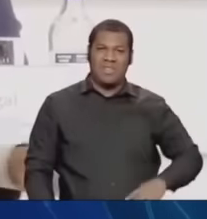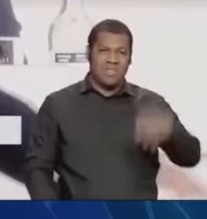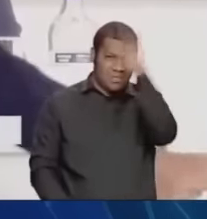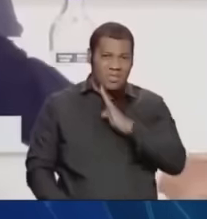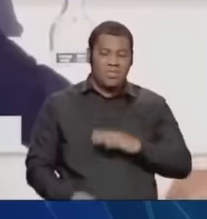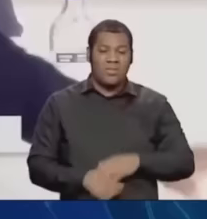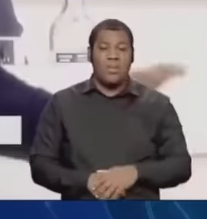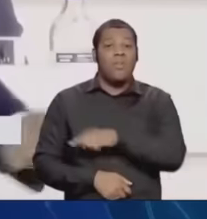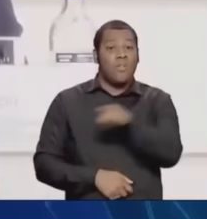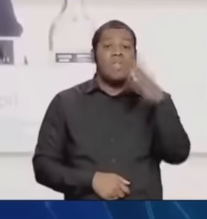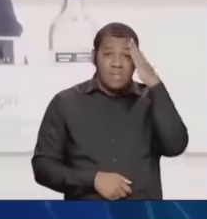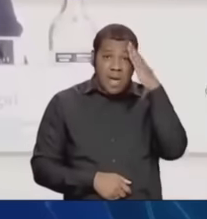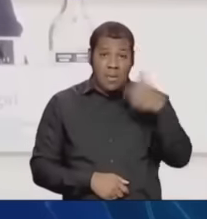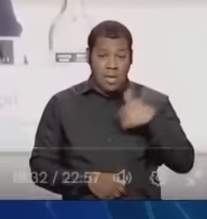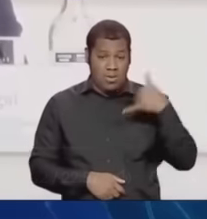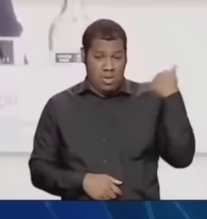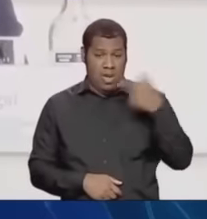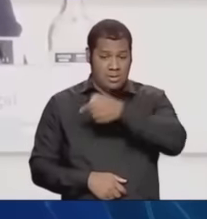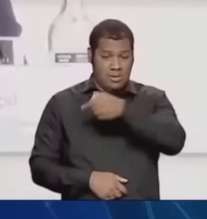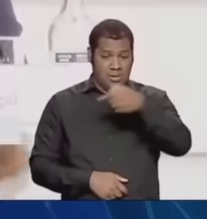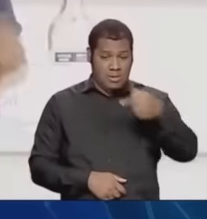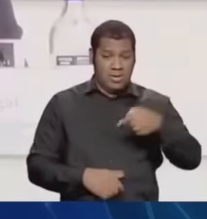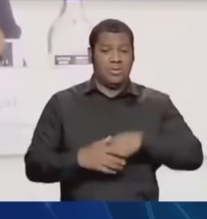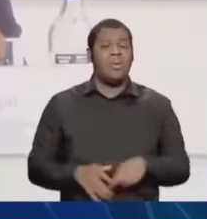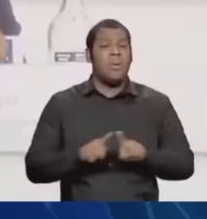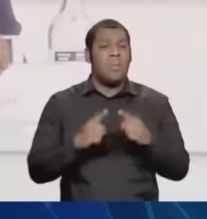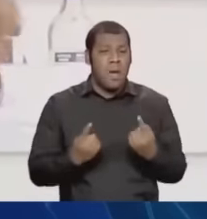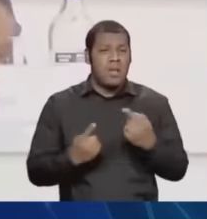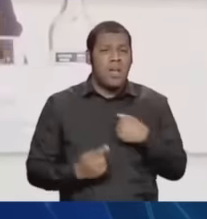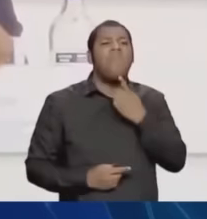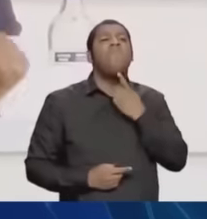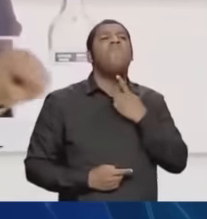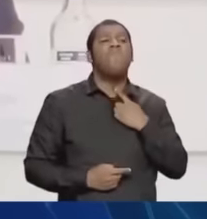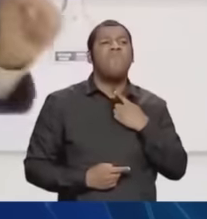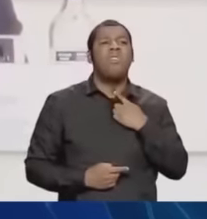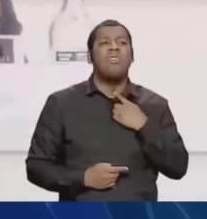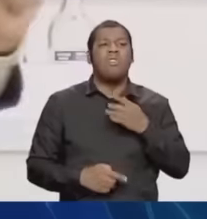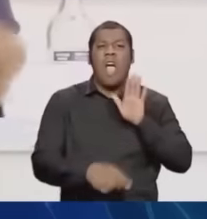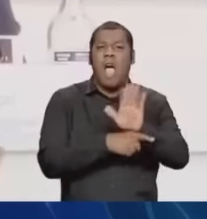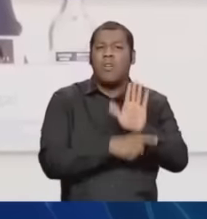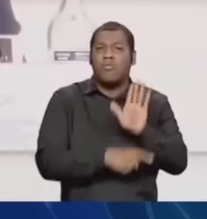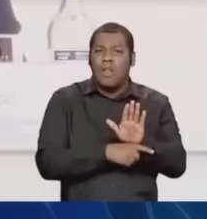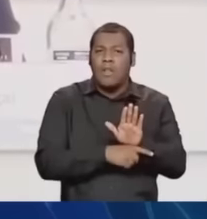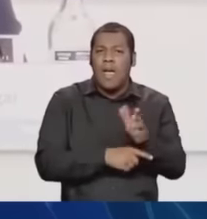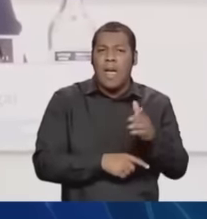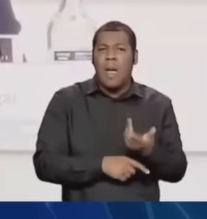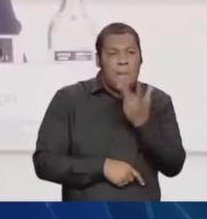Todo mundo sabe que eu tenho 77 anos de idade. Mas a minha vontade de fazer as coisas é como se eu tivesse 30 anos de